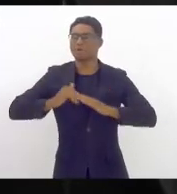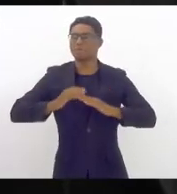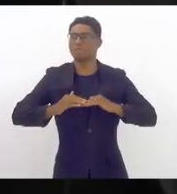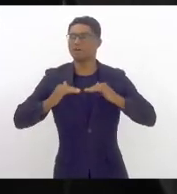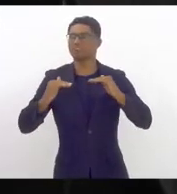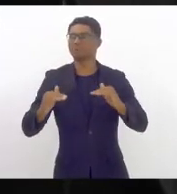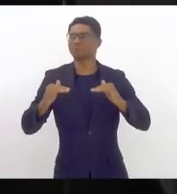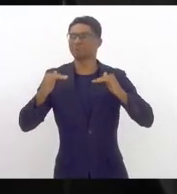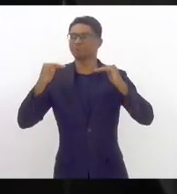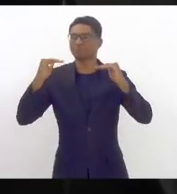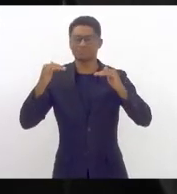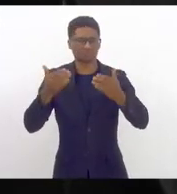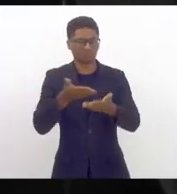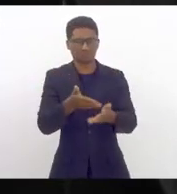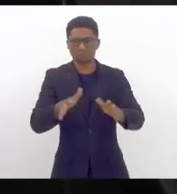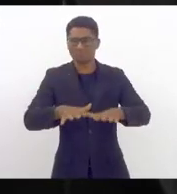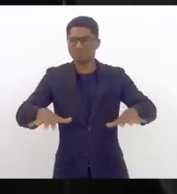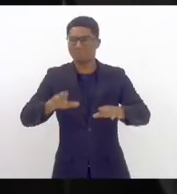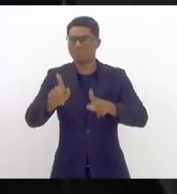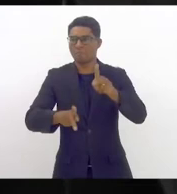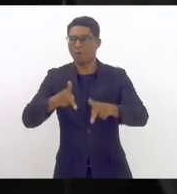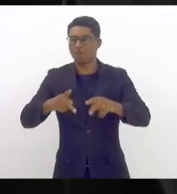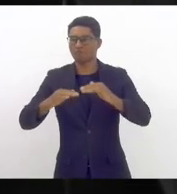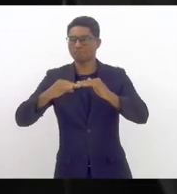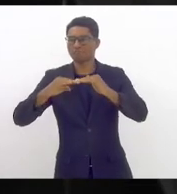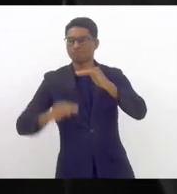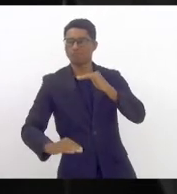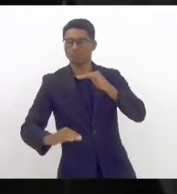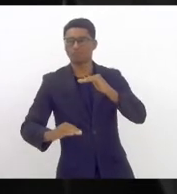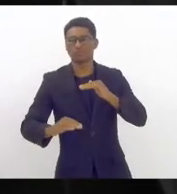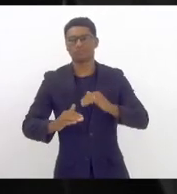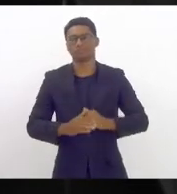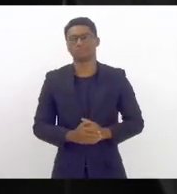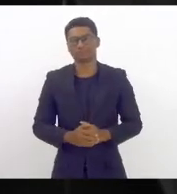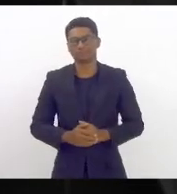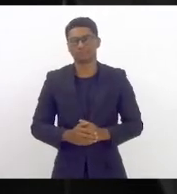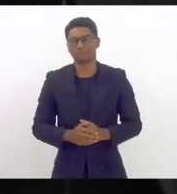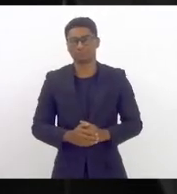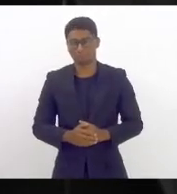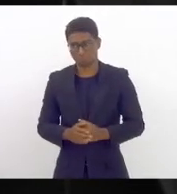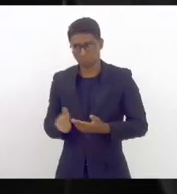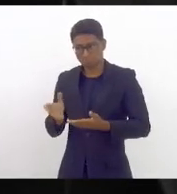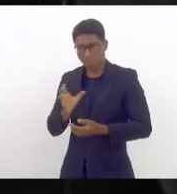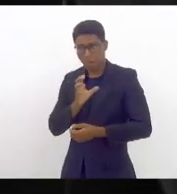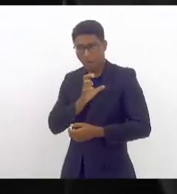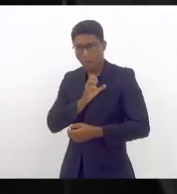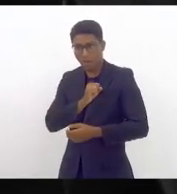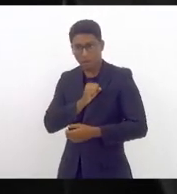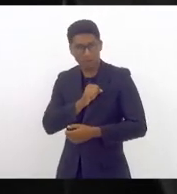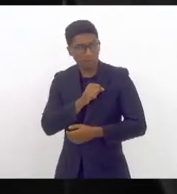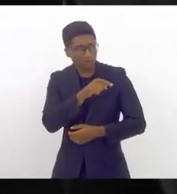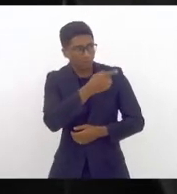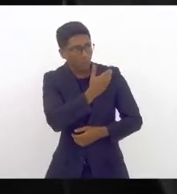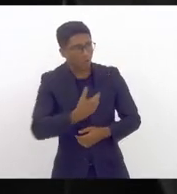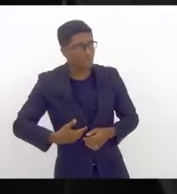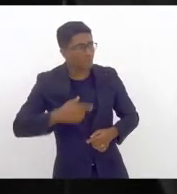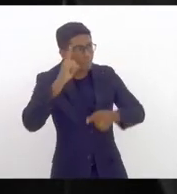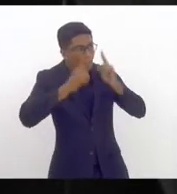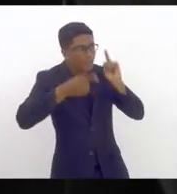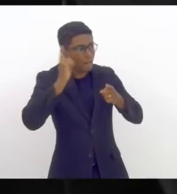do que todo um povo somente quem ama um regime